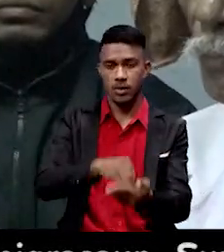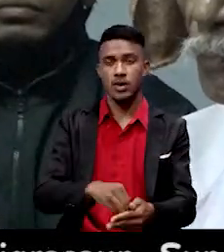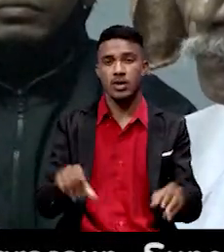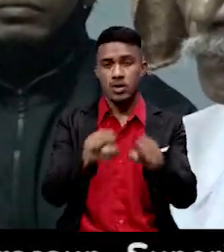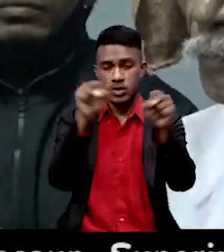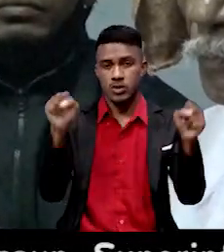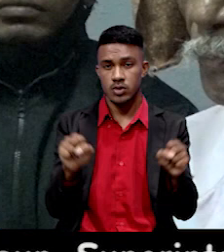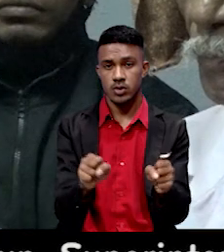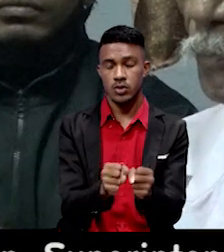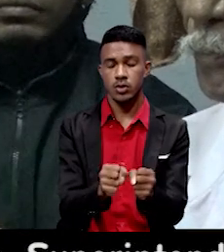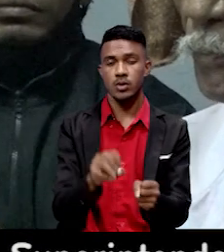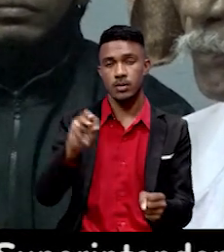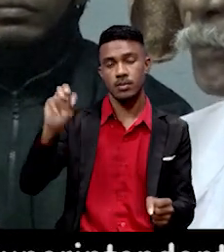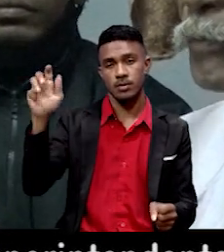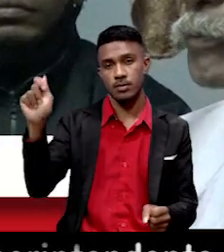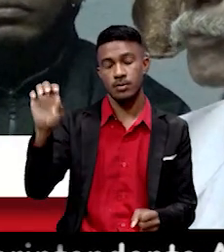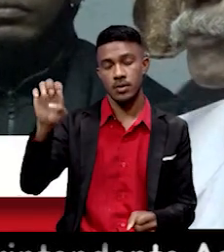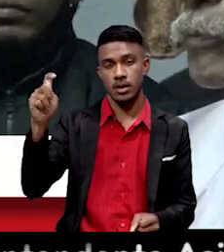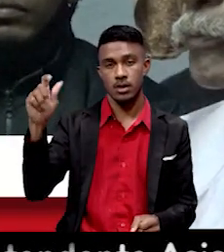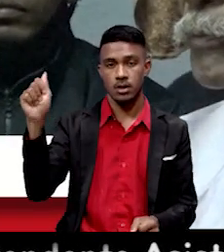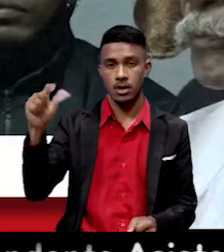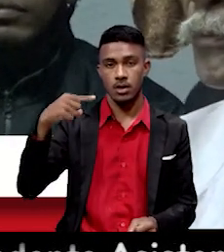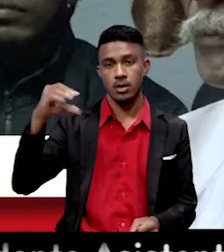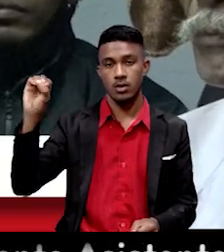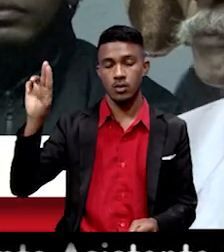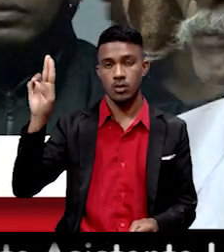município Liquiçá, por festeja sucesso